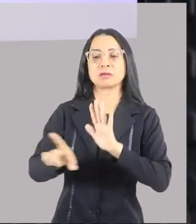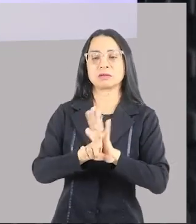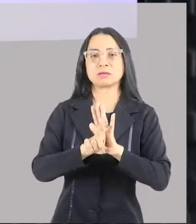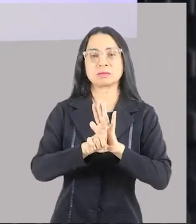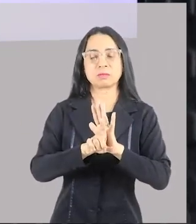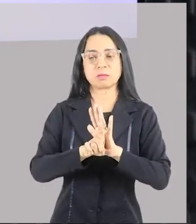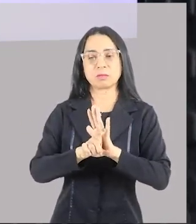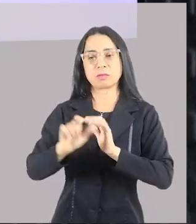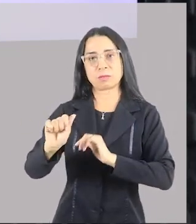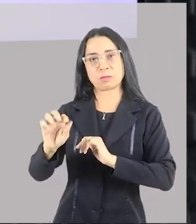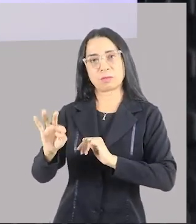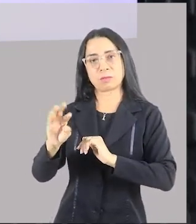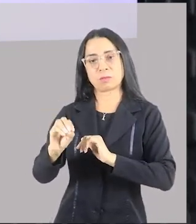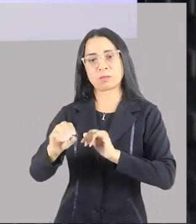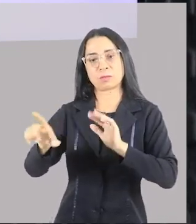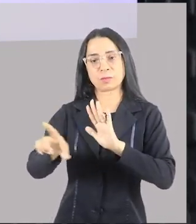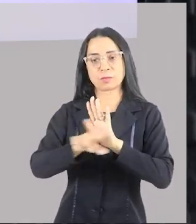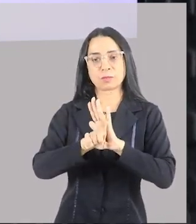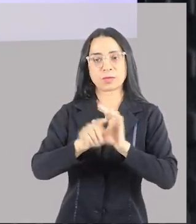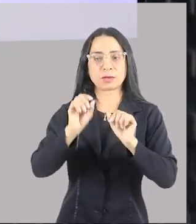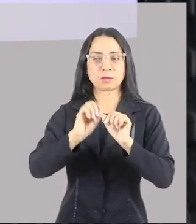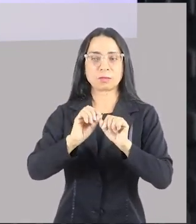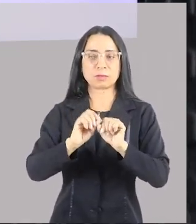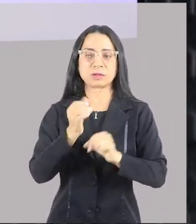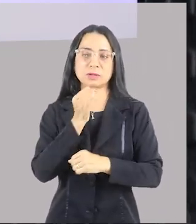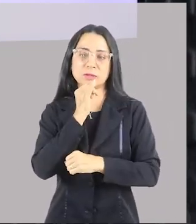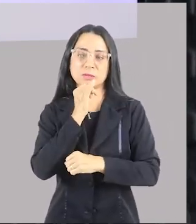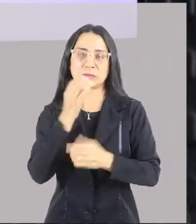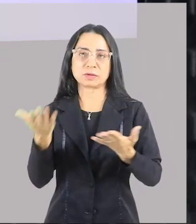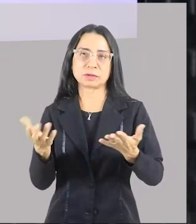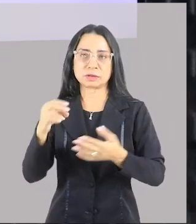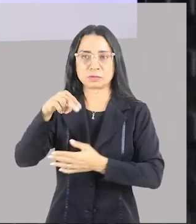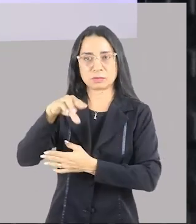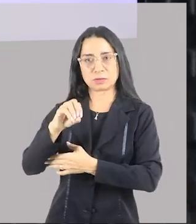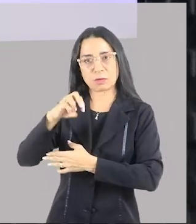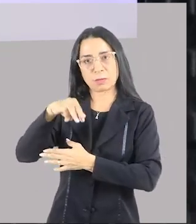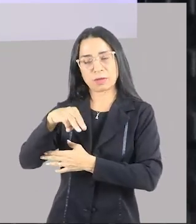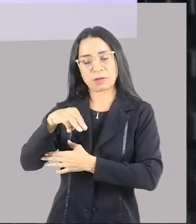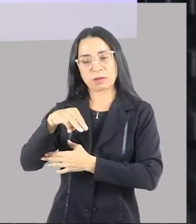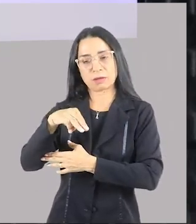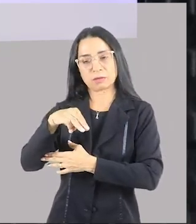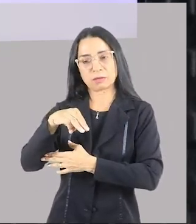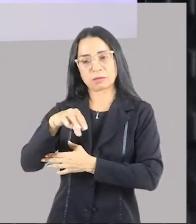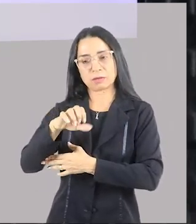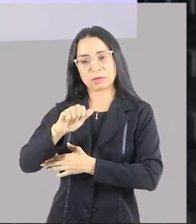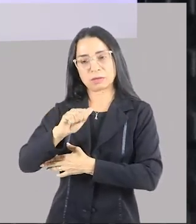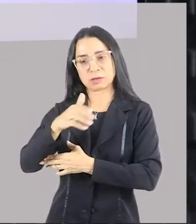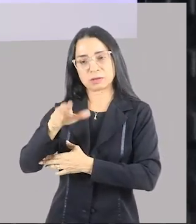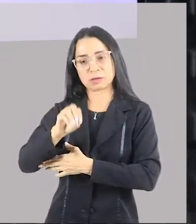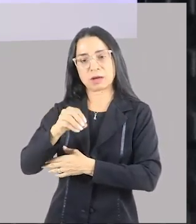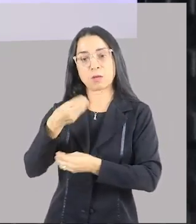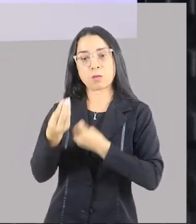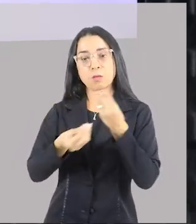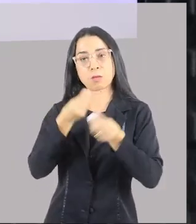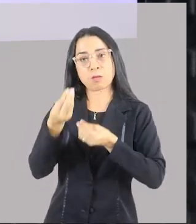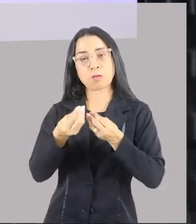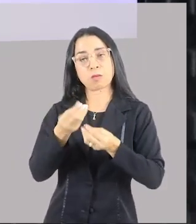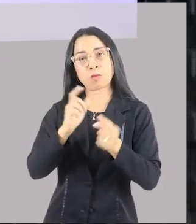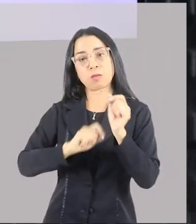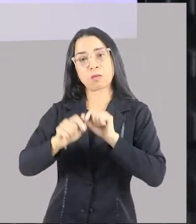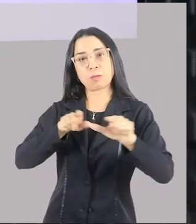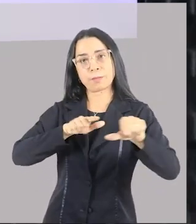legal. Por exemplo, o ato que fará a sua nomeação como servidor público depois desse